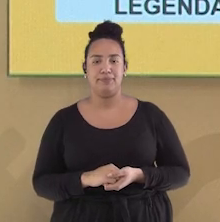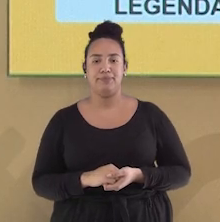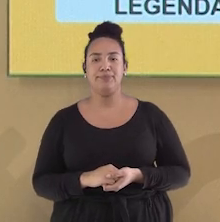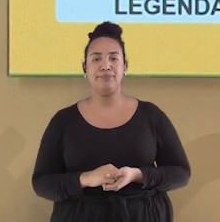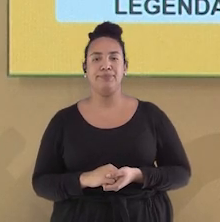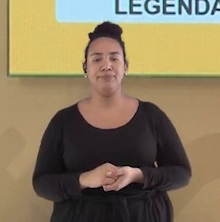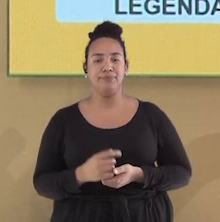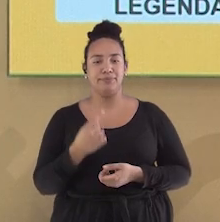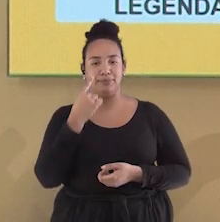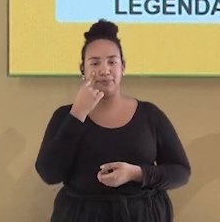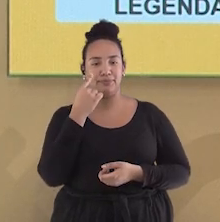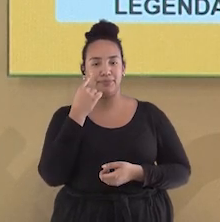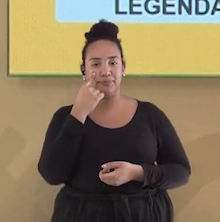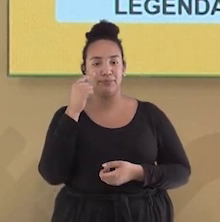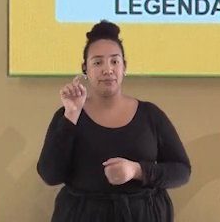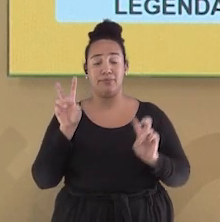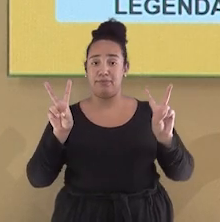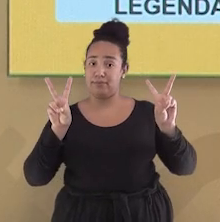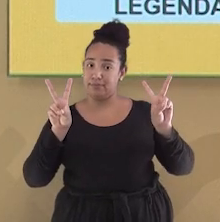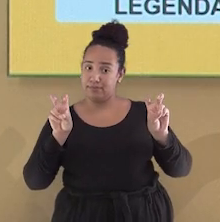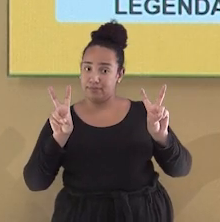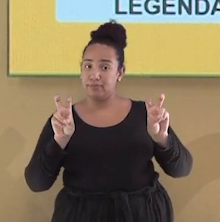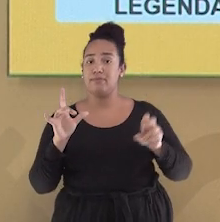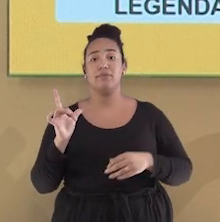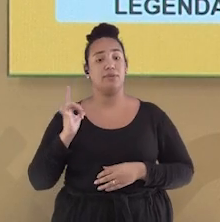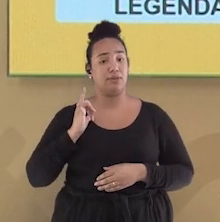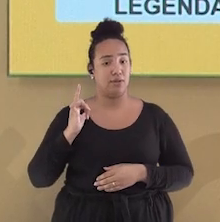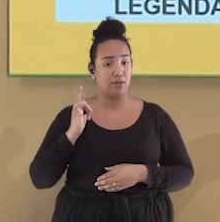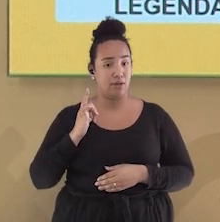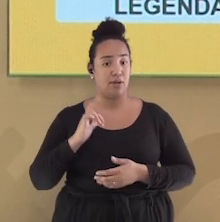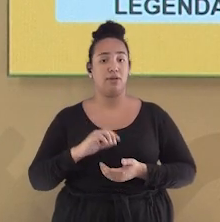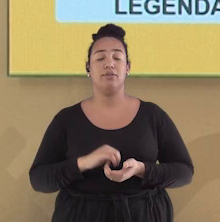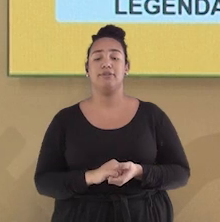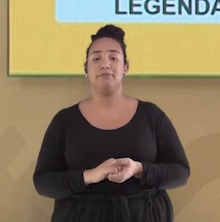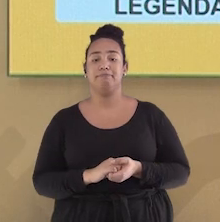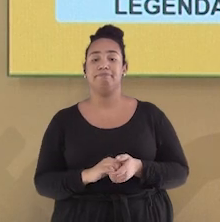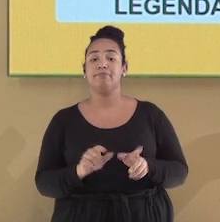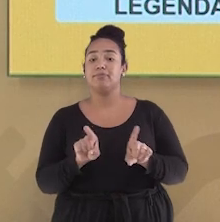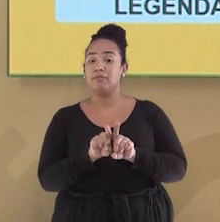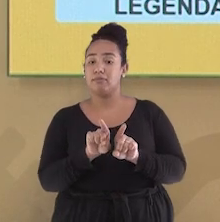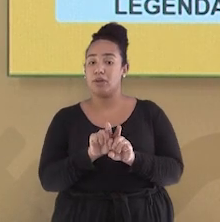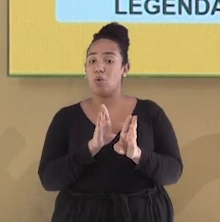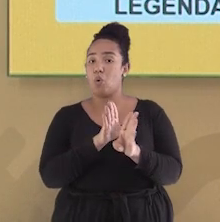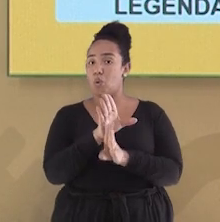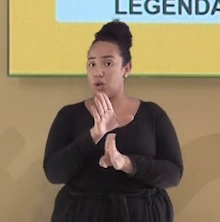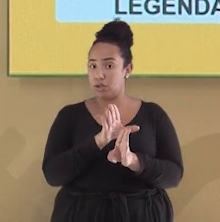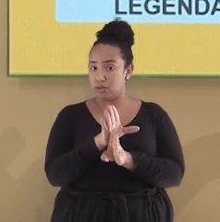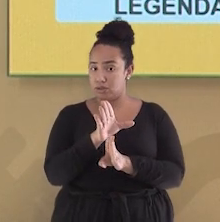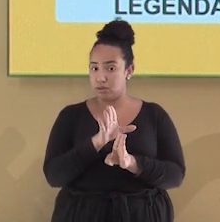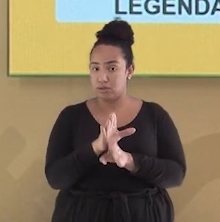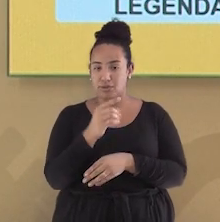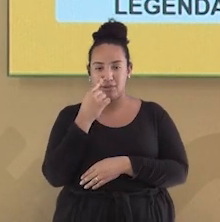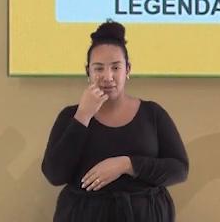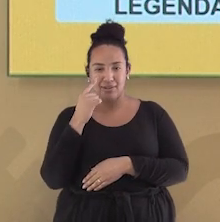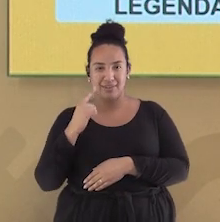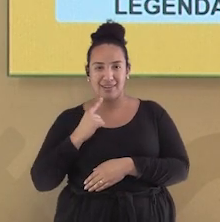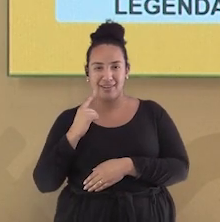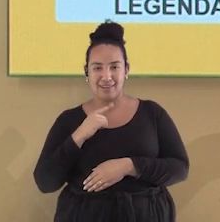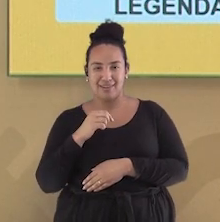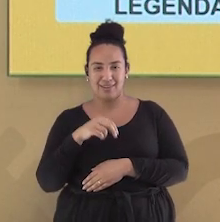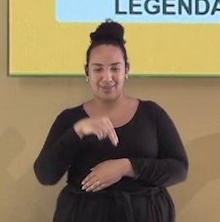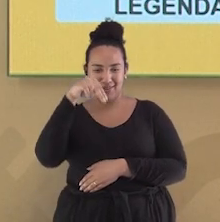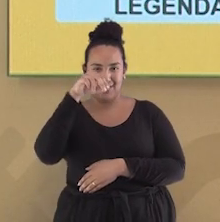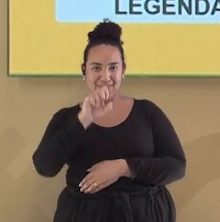aqui? Veja, os mapas geralmente têm título, orientação, que nós identificamos aqui